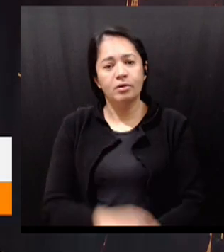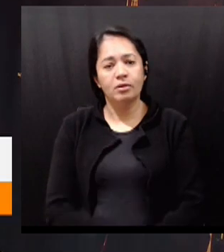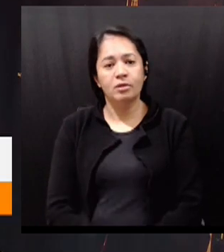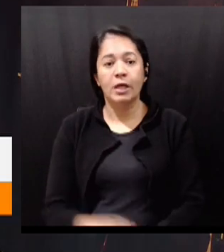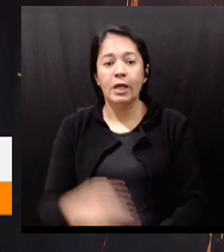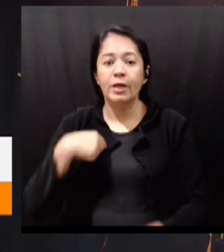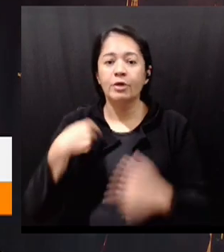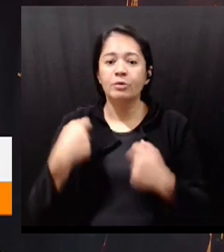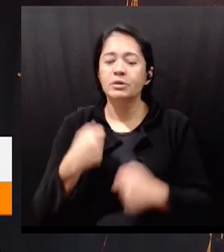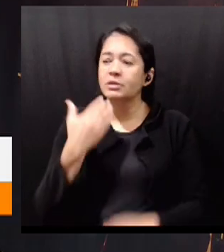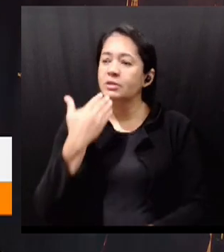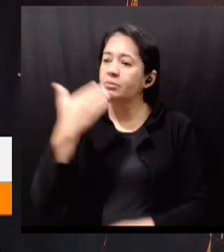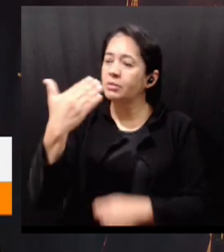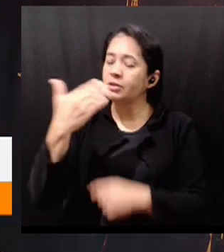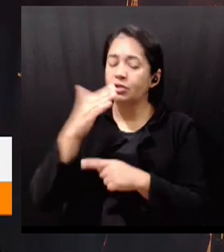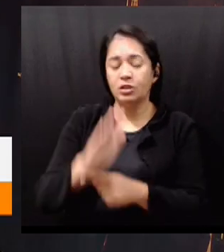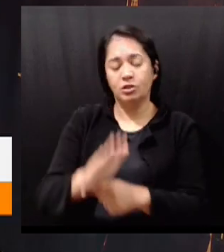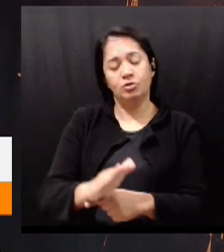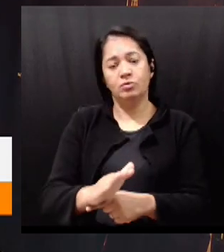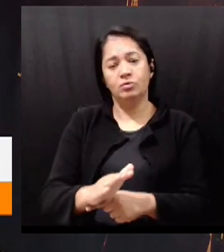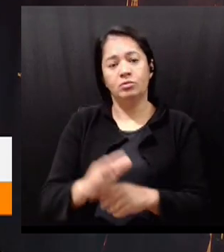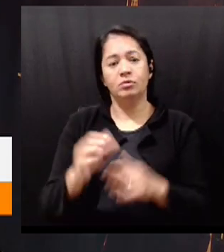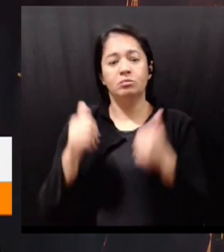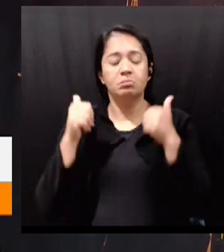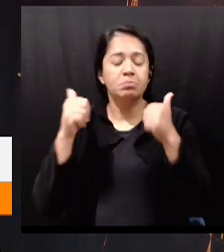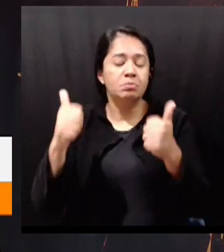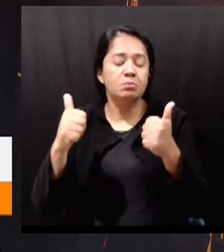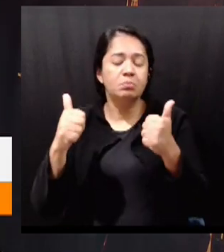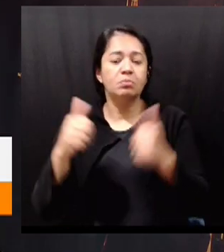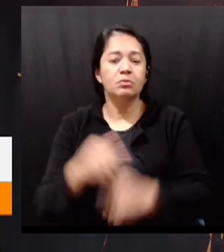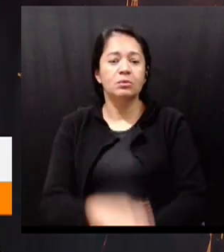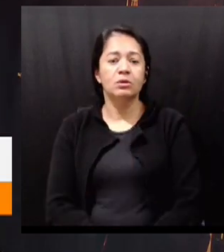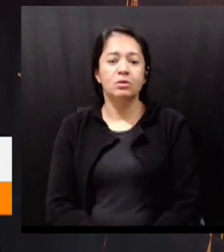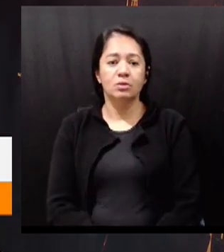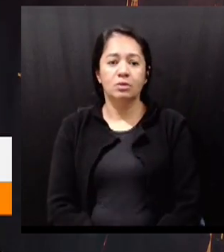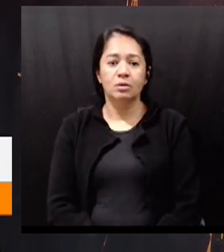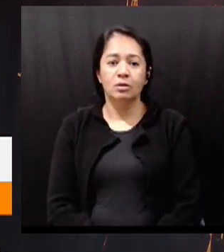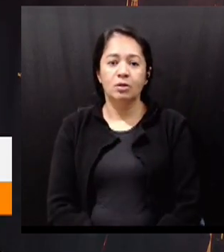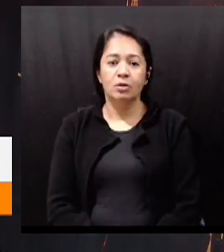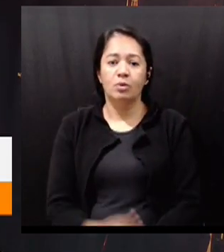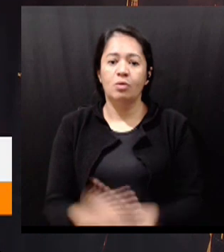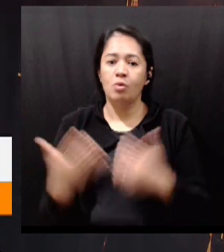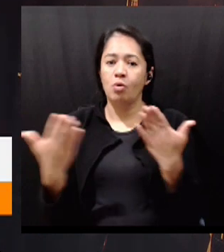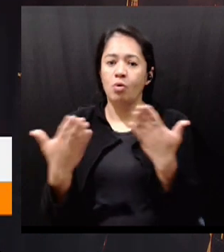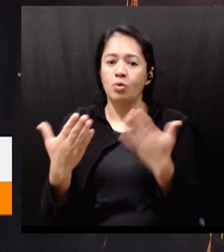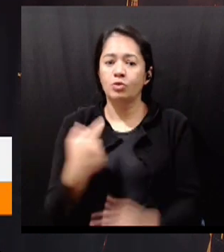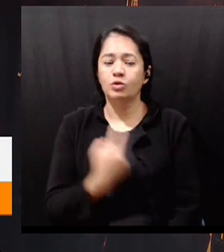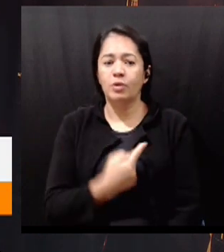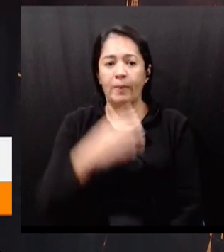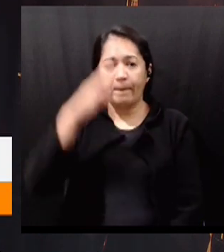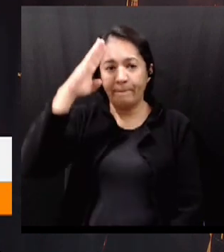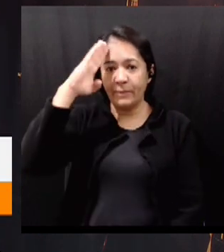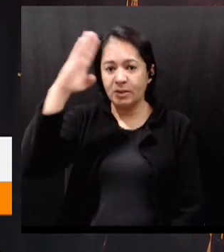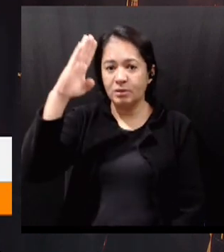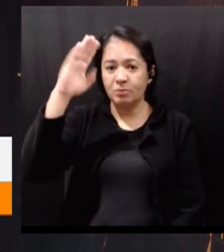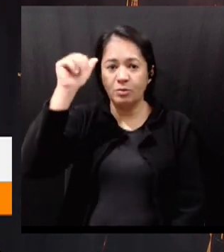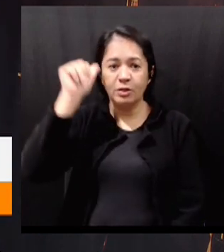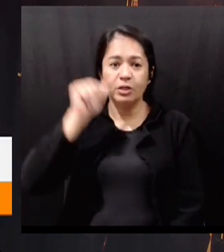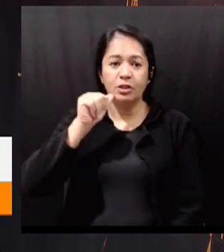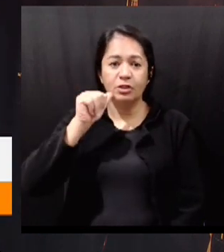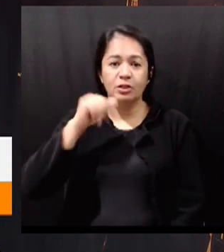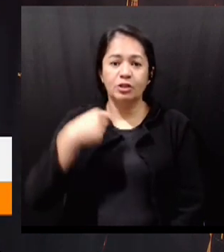se eu não conseguir e está tudo bem, né. Olha, hoje a gente, principalmente mulher, nós temos uma questão aí